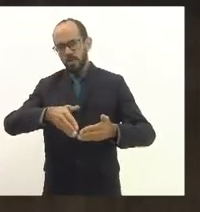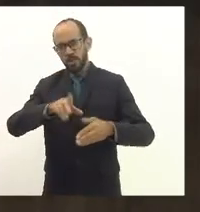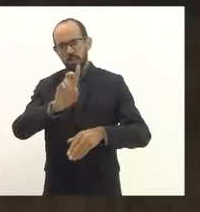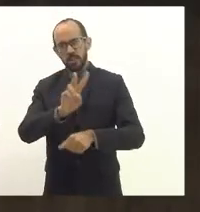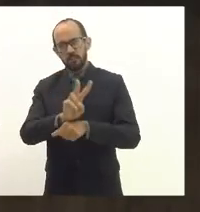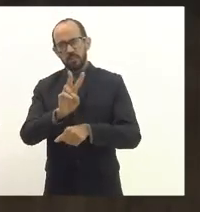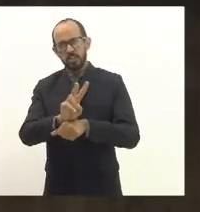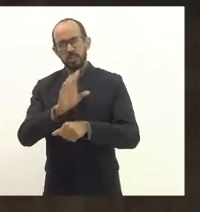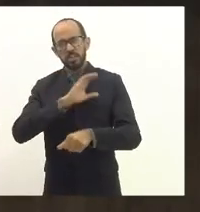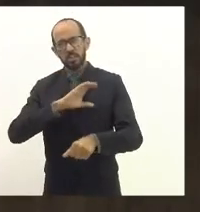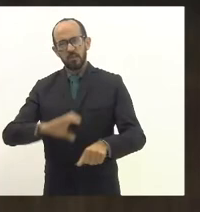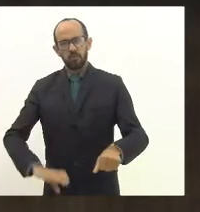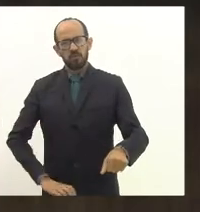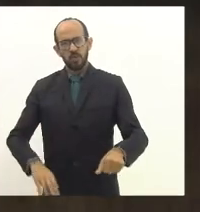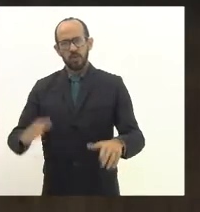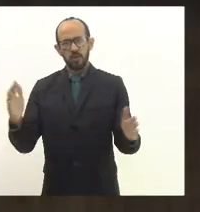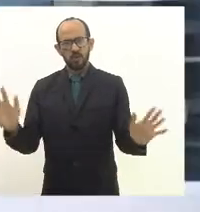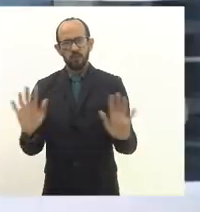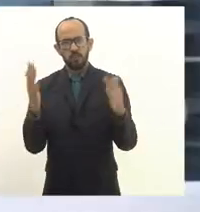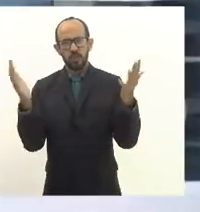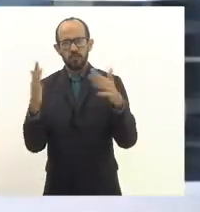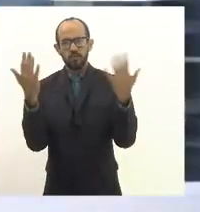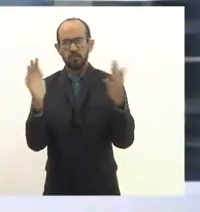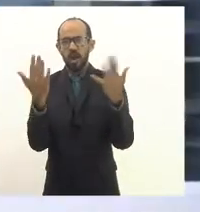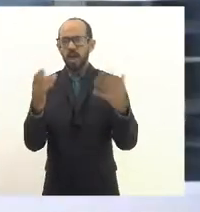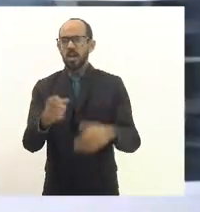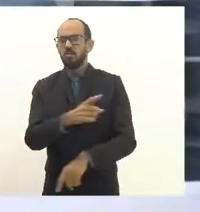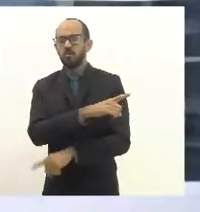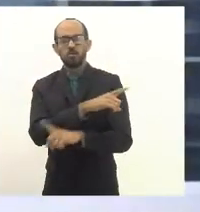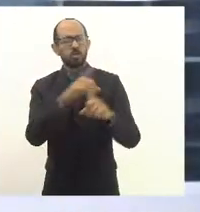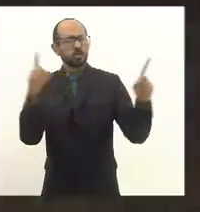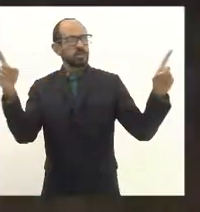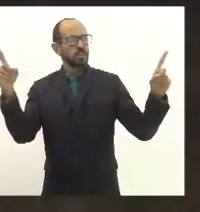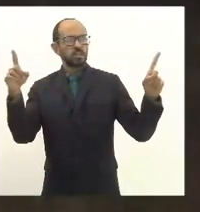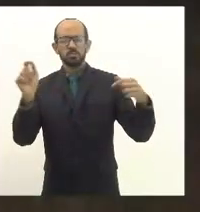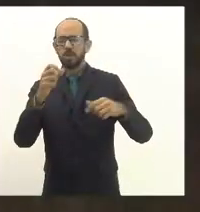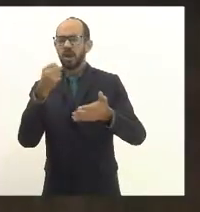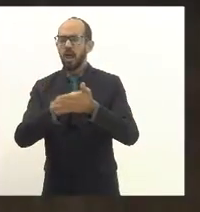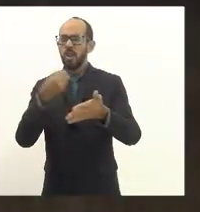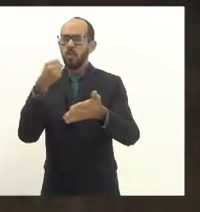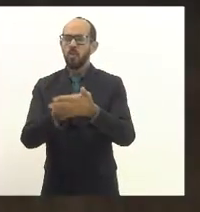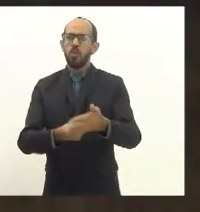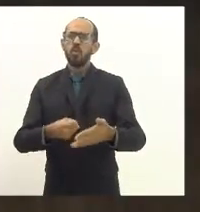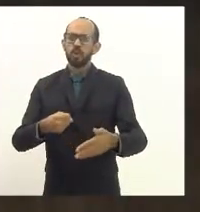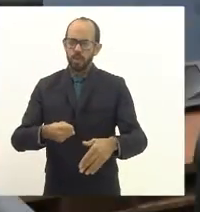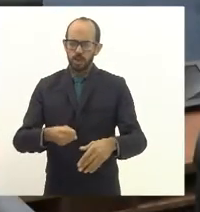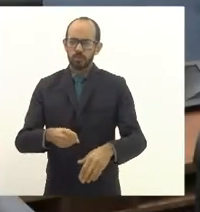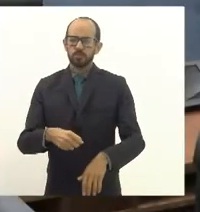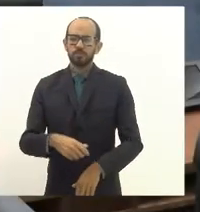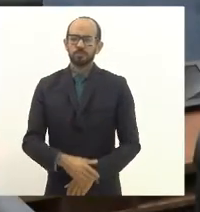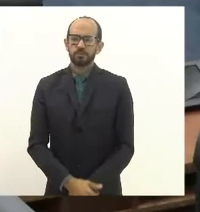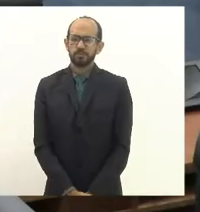e viva os senhores pela sua luta nessa trajetória.